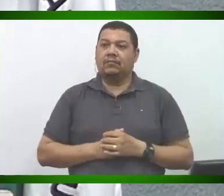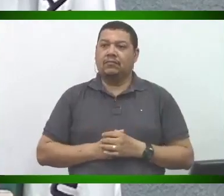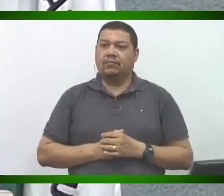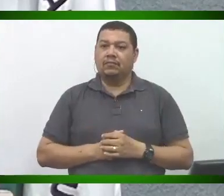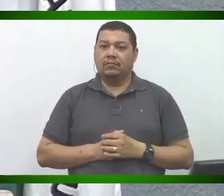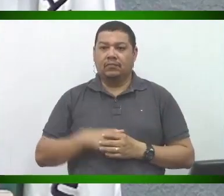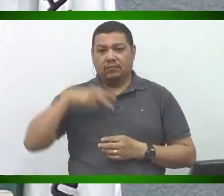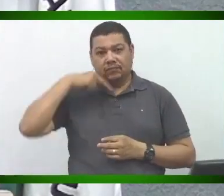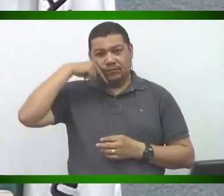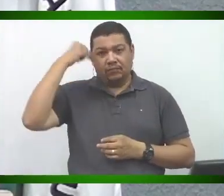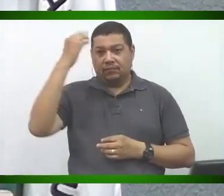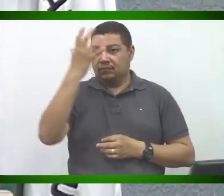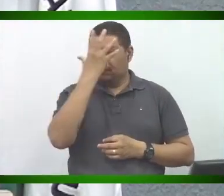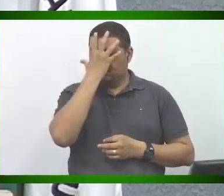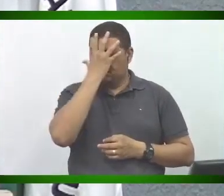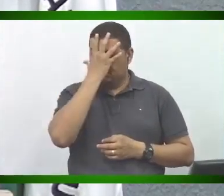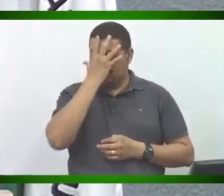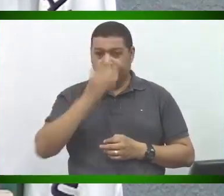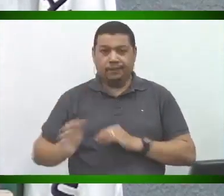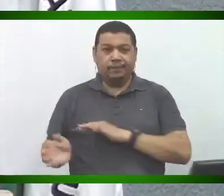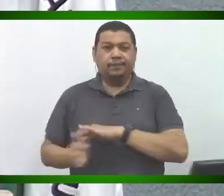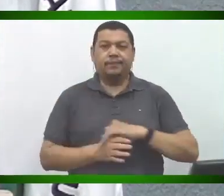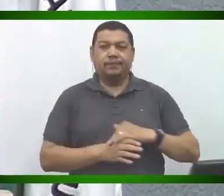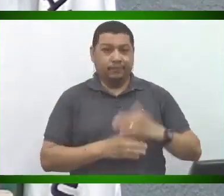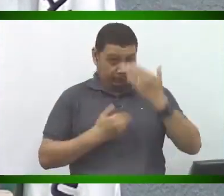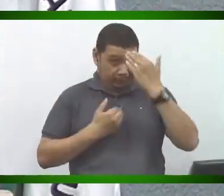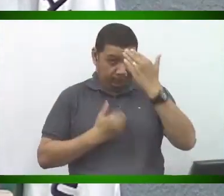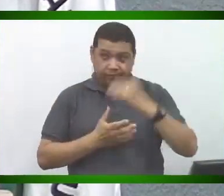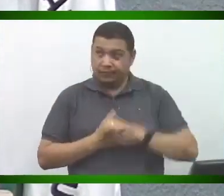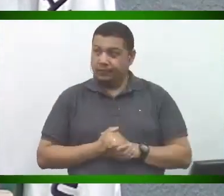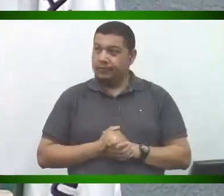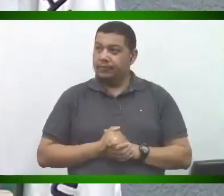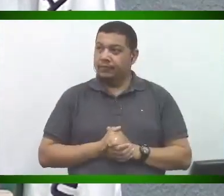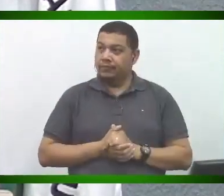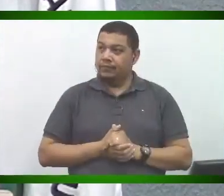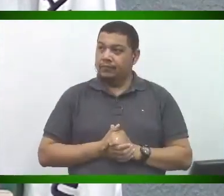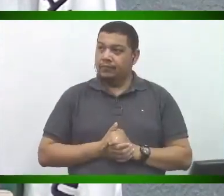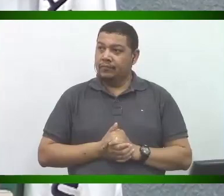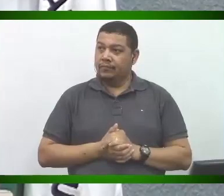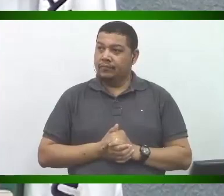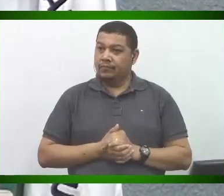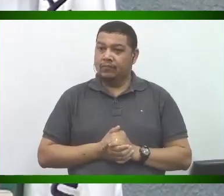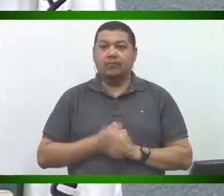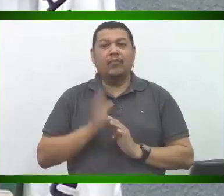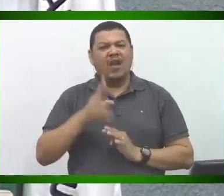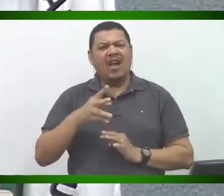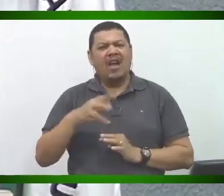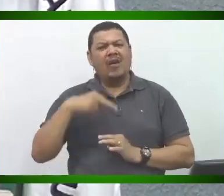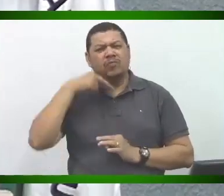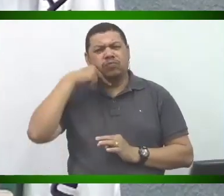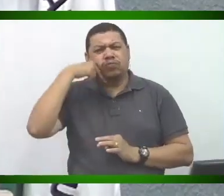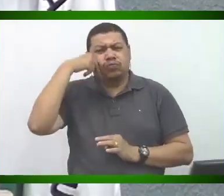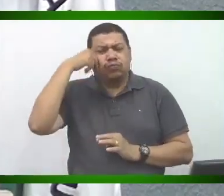Isso é vergonhoso. Obrigado, companheiro, pela contribuição. É uma vergonha